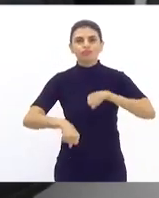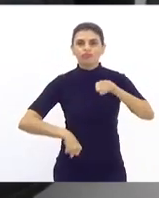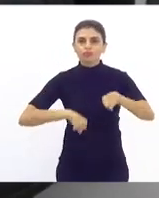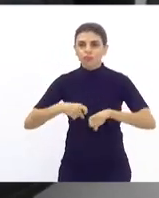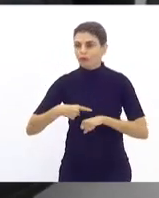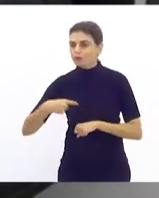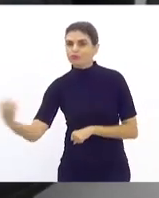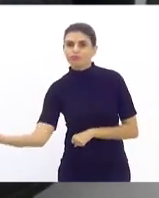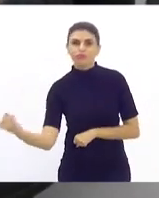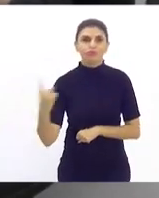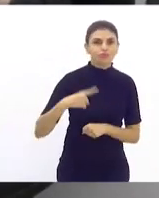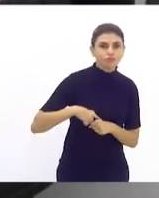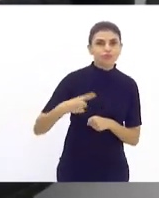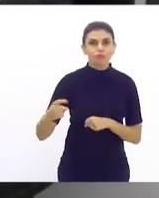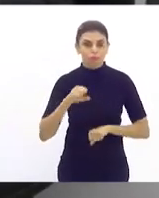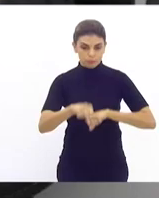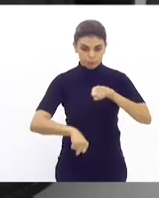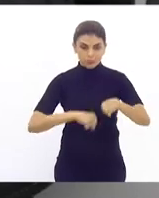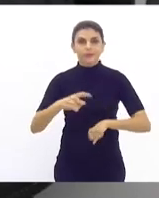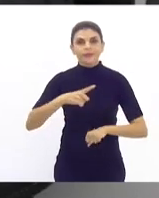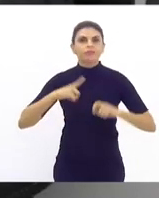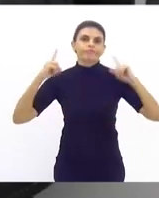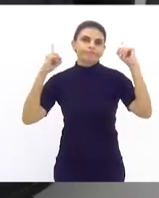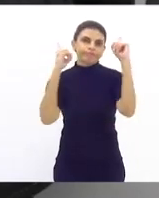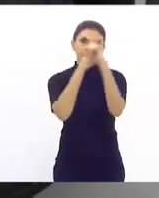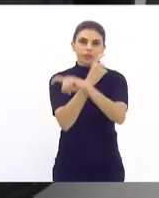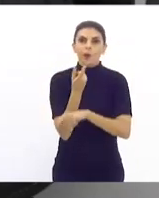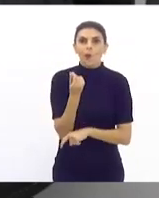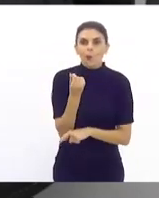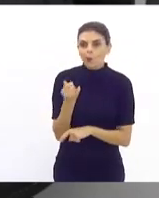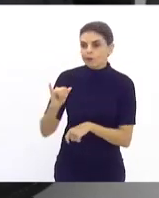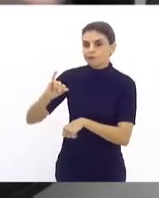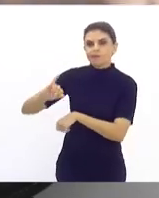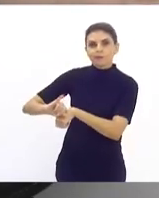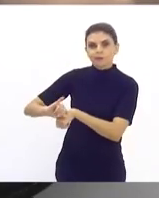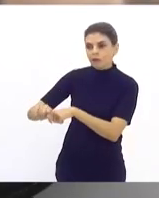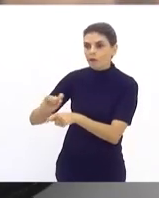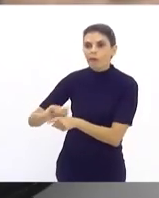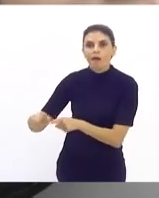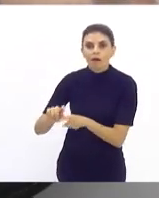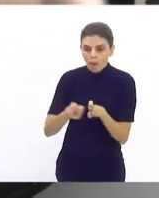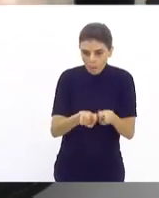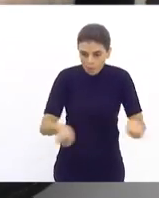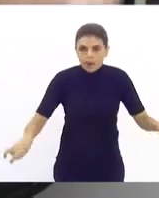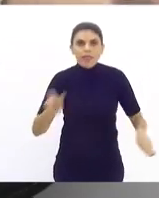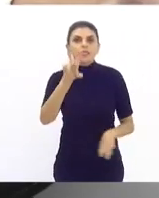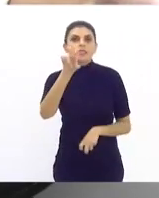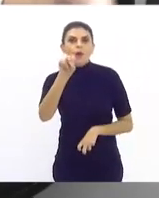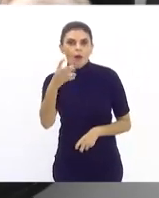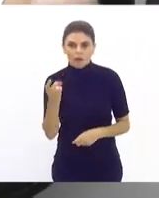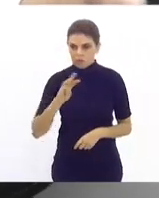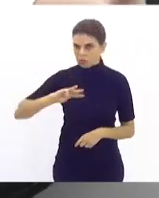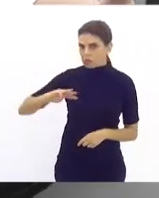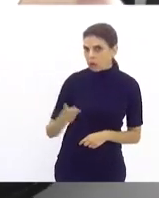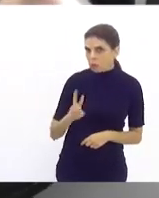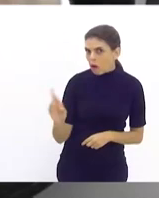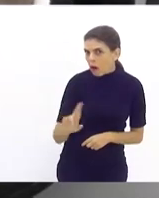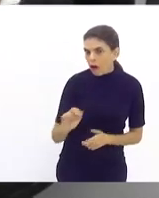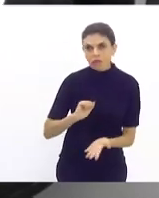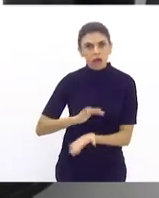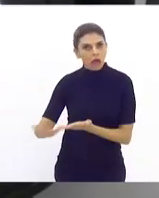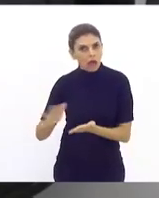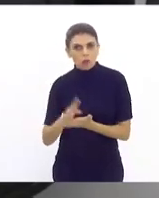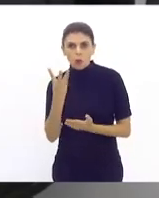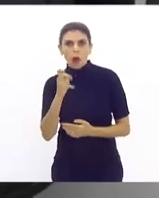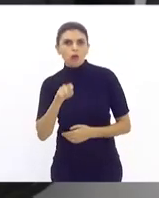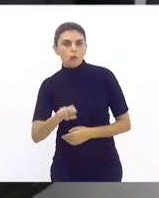pela falta do bicicletário, tem uma dificuldade. Quanto custa colocar um bicicletário aqui para 50 bicicletas? R$3.000? R$4.000? Um prédio